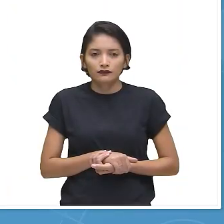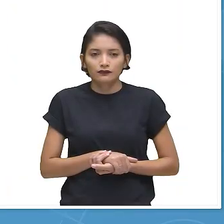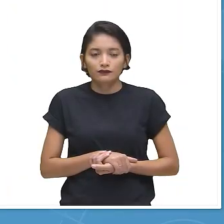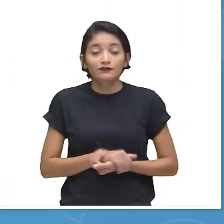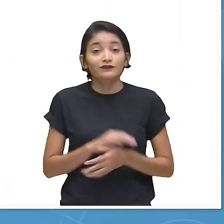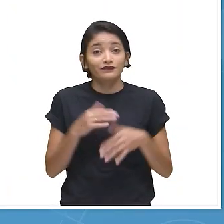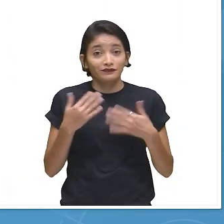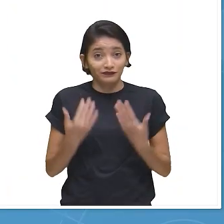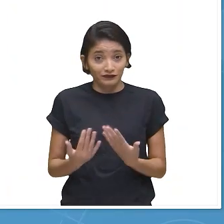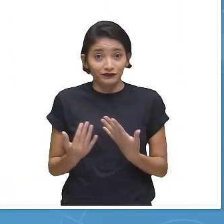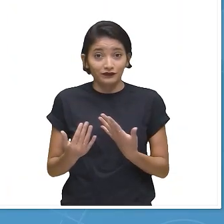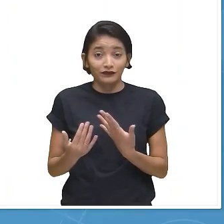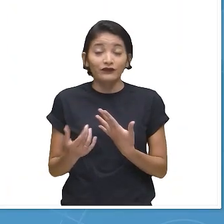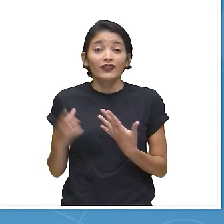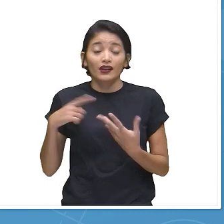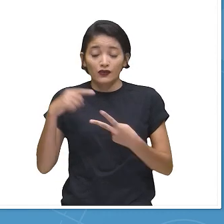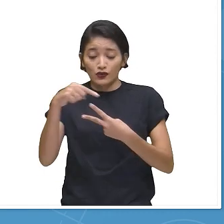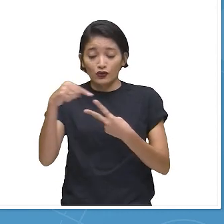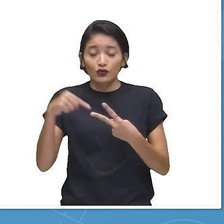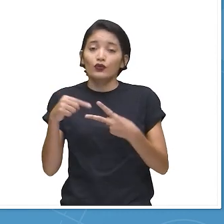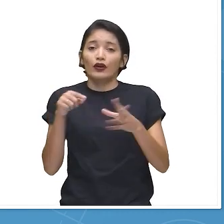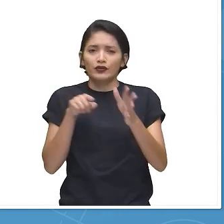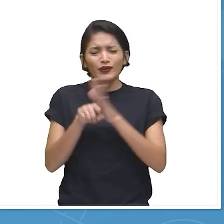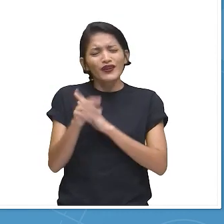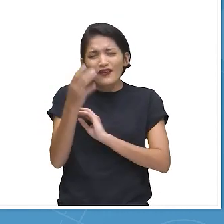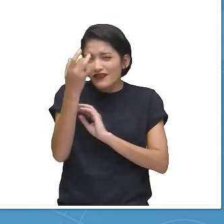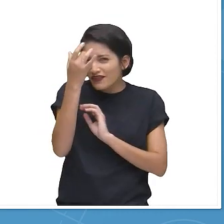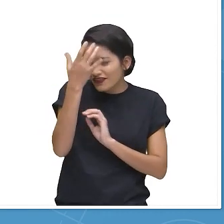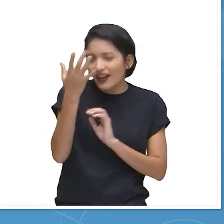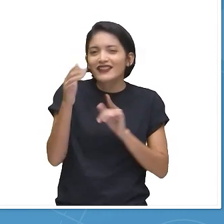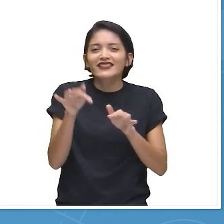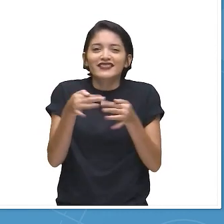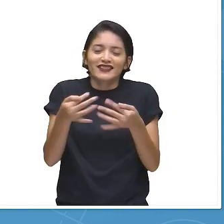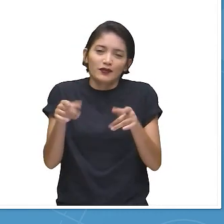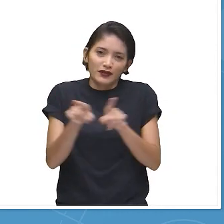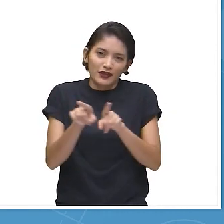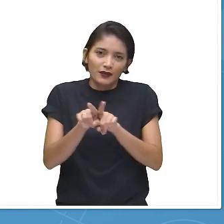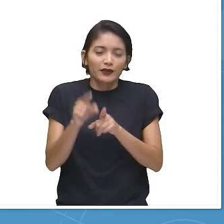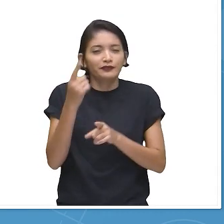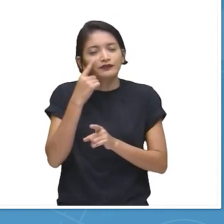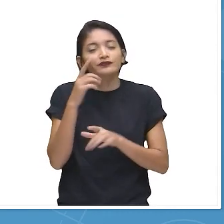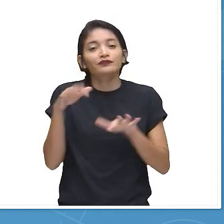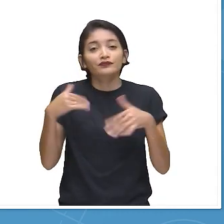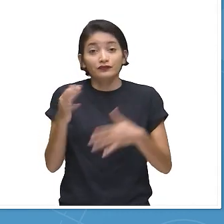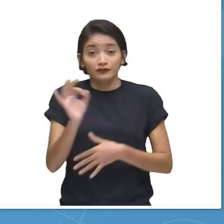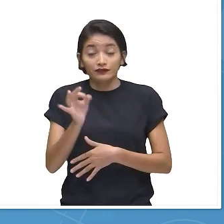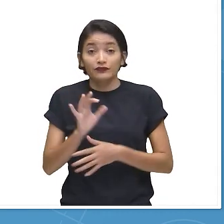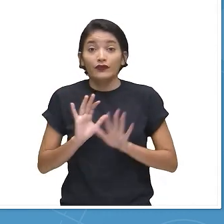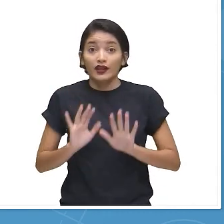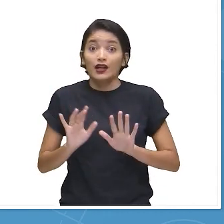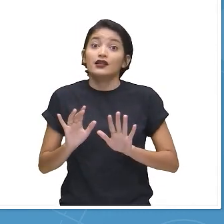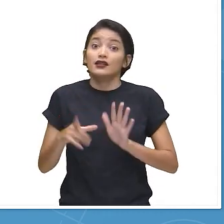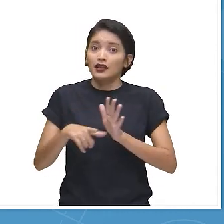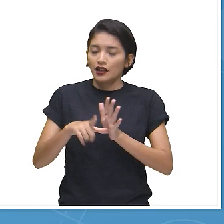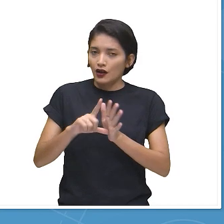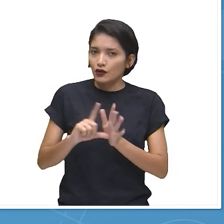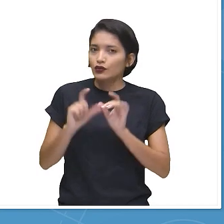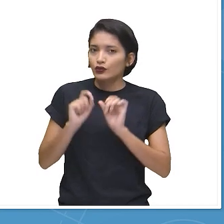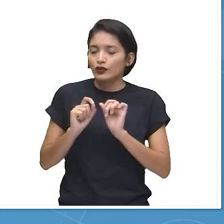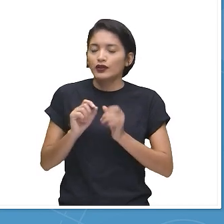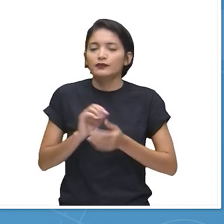Então, deixamos para você duas questões bem fáceis, bem simples. Vamos conferir? Mas primeiro vamos,